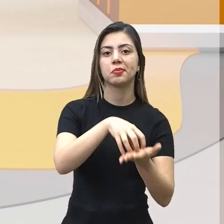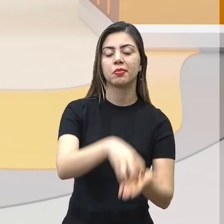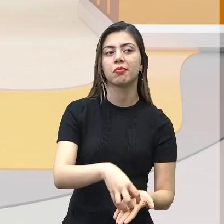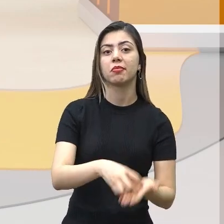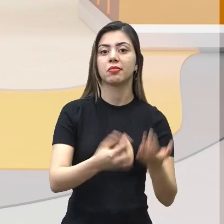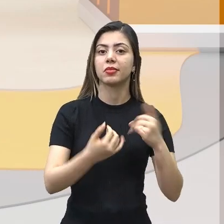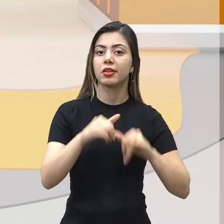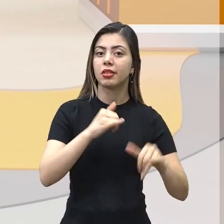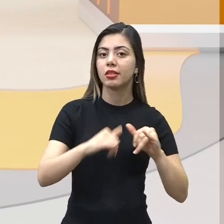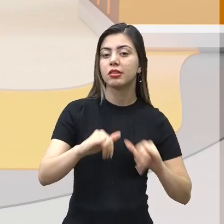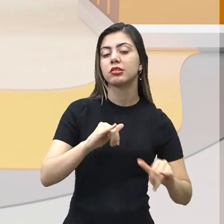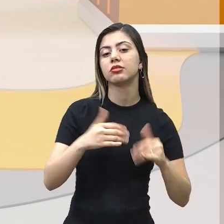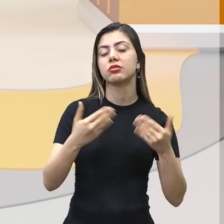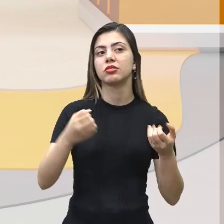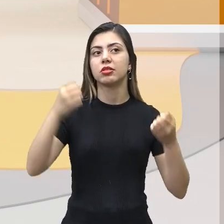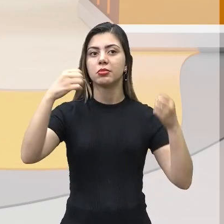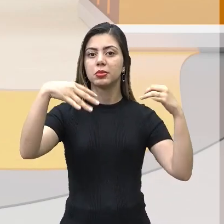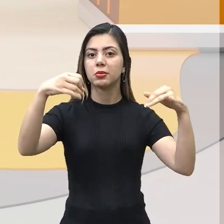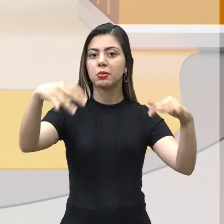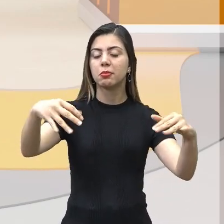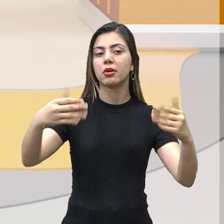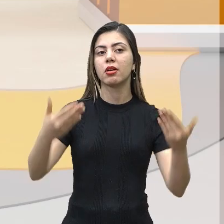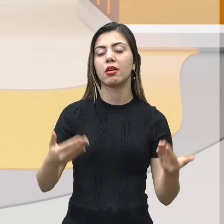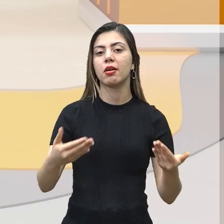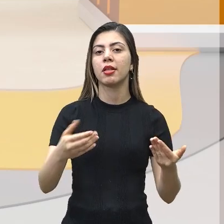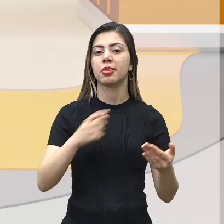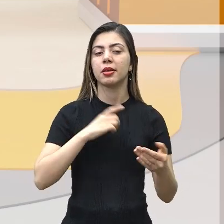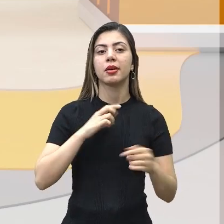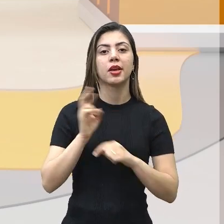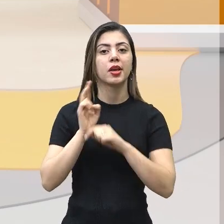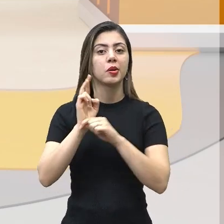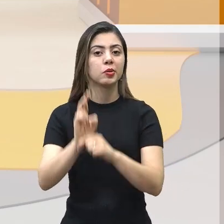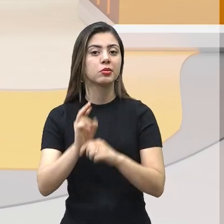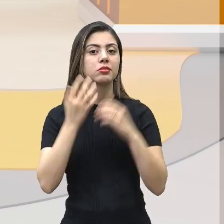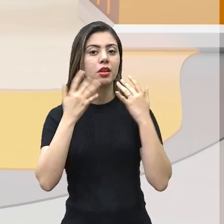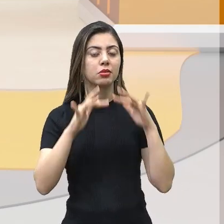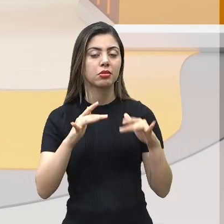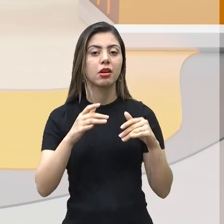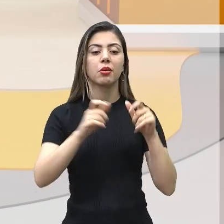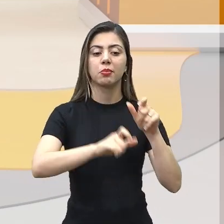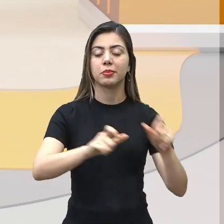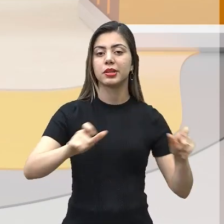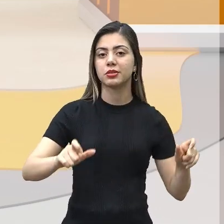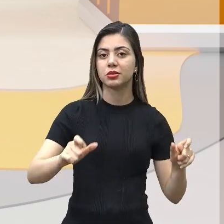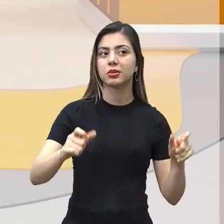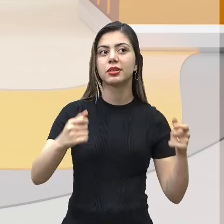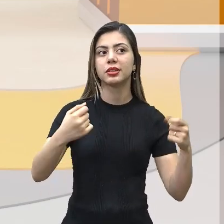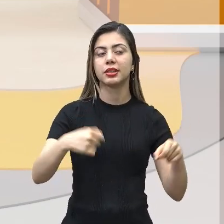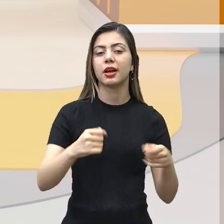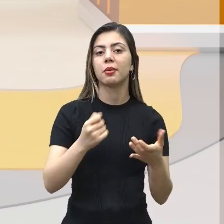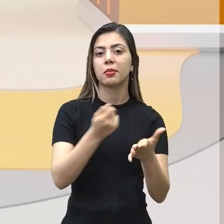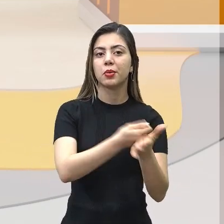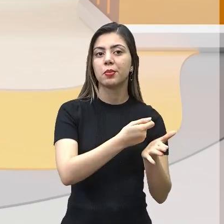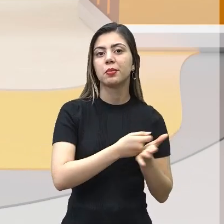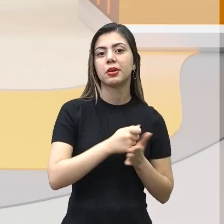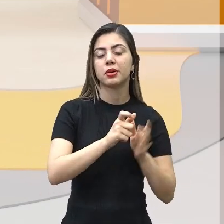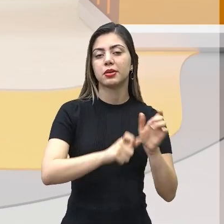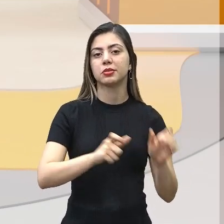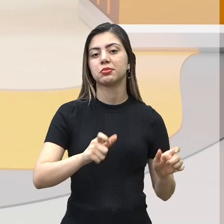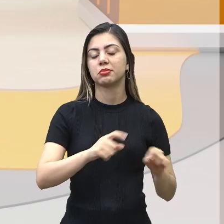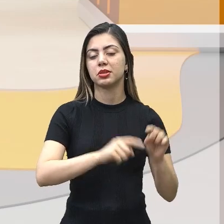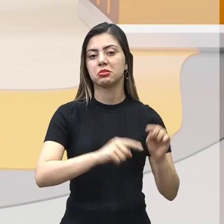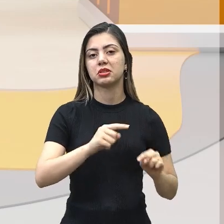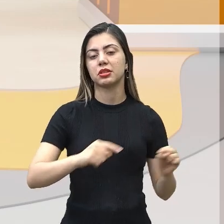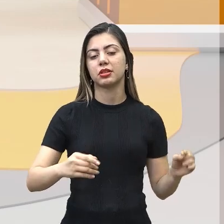energia elétrica, matéria-prima, gente, né? Tem que ter gente, né? Para poder consumir esses produtos. Então, tudo isso